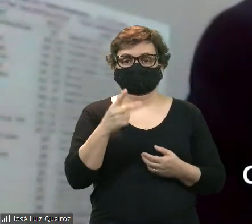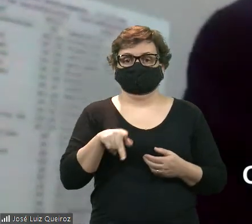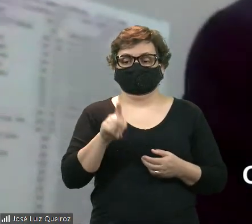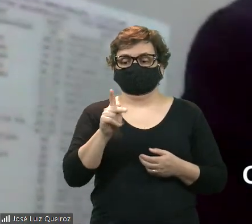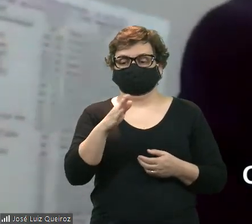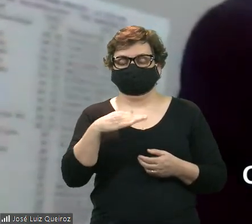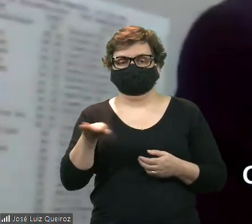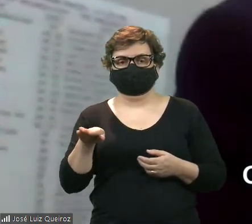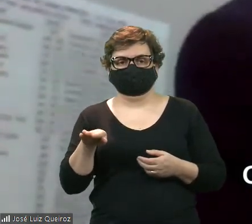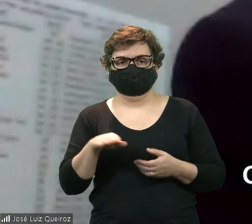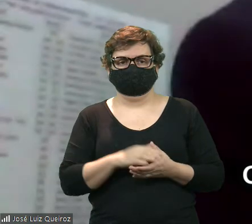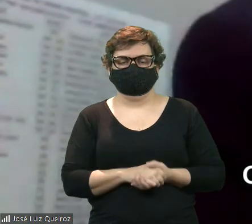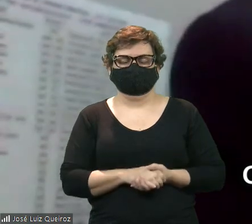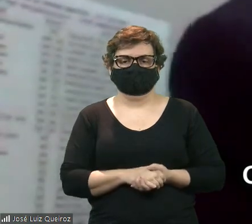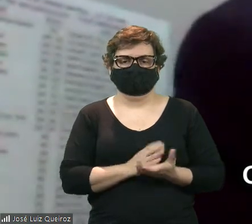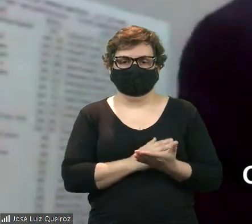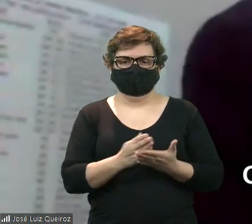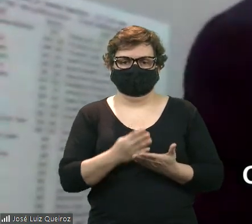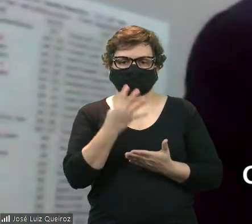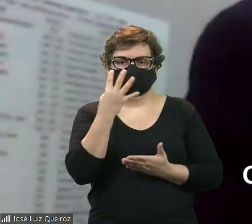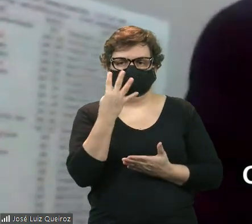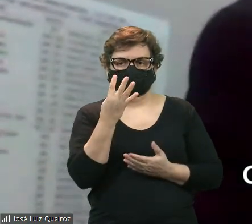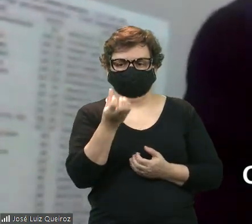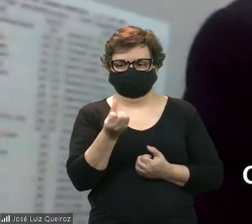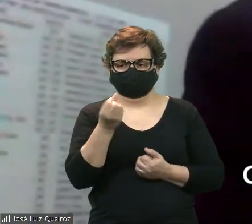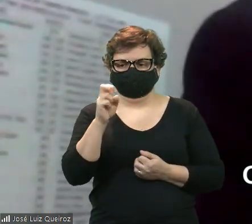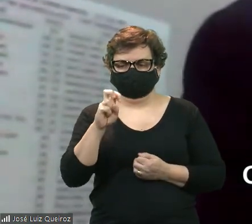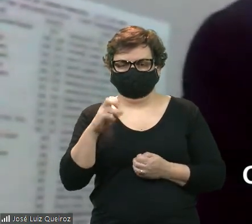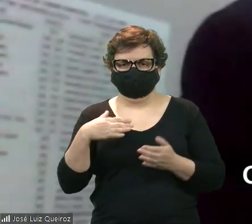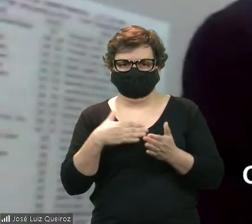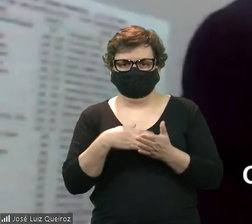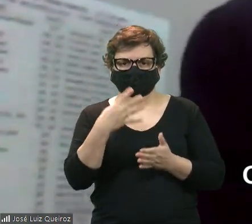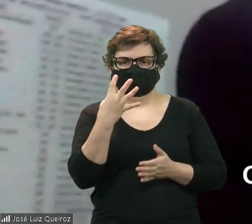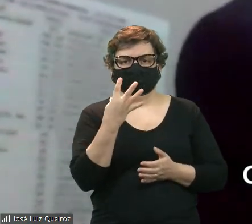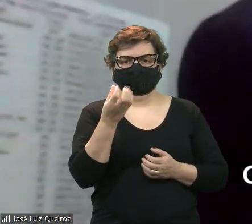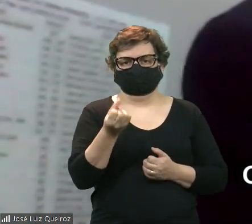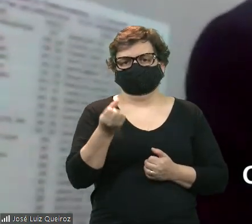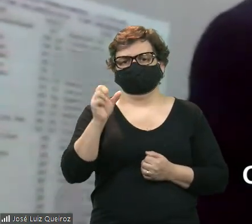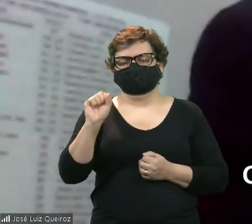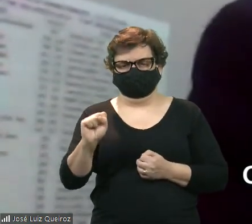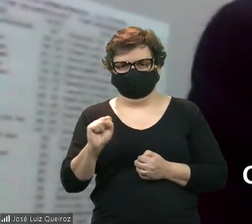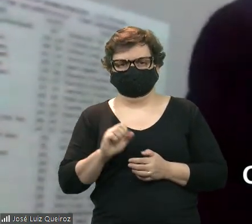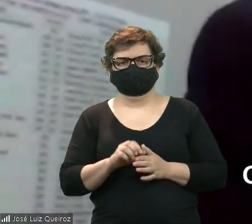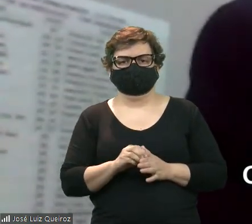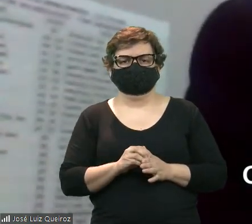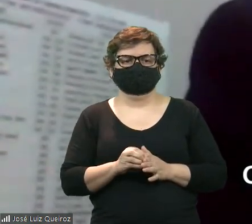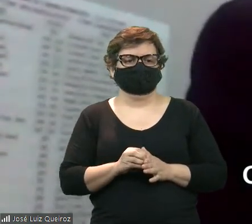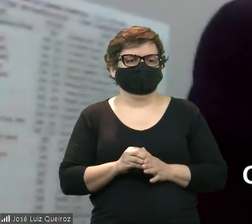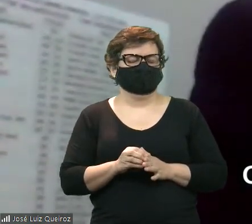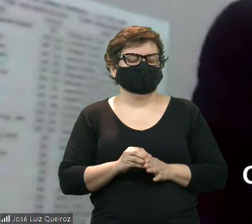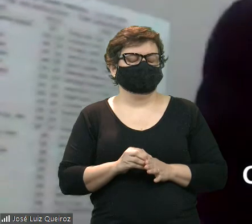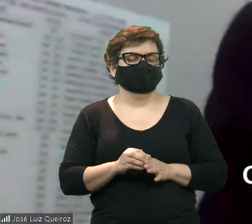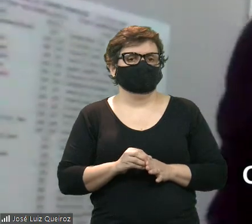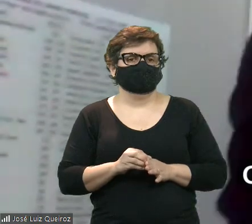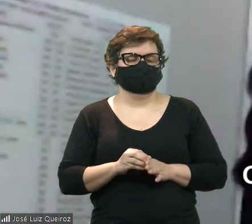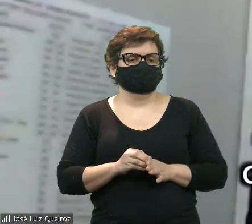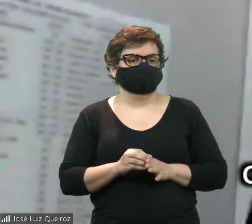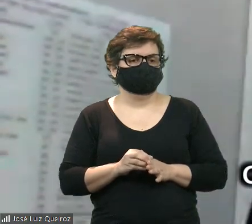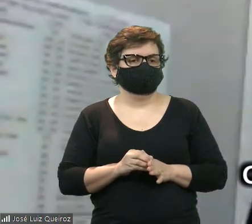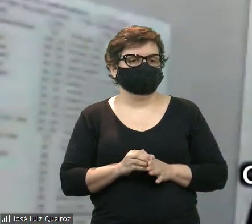do quilômetro 465 e 500 metros até o quilômetro 468 e 300 metros.